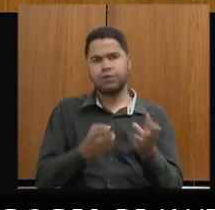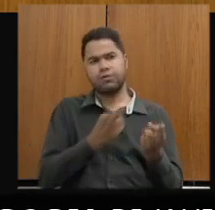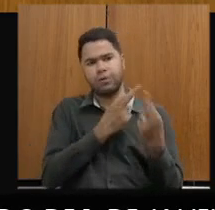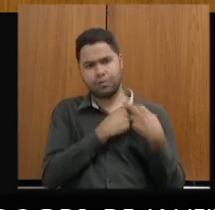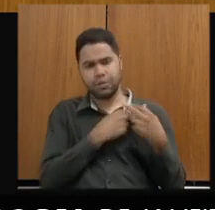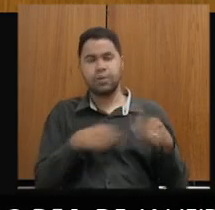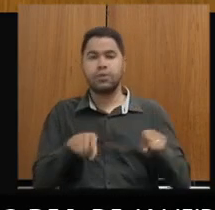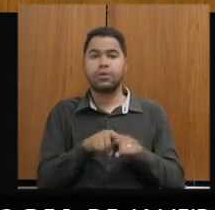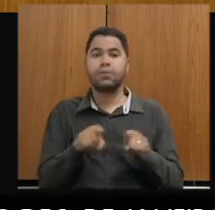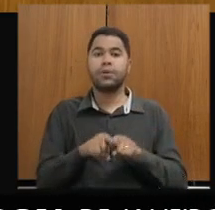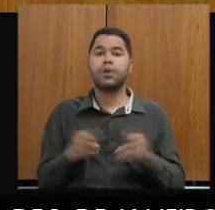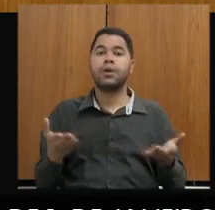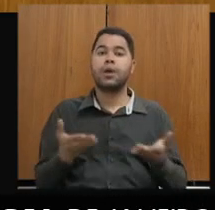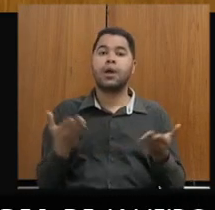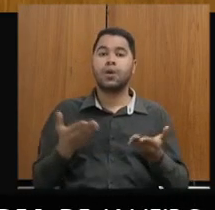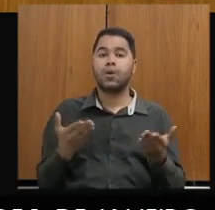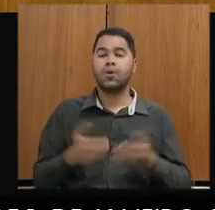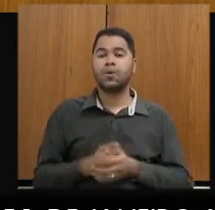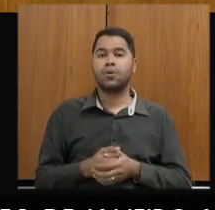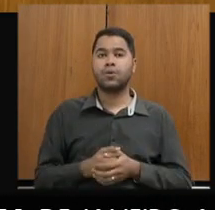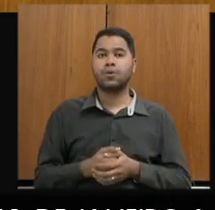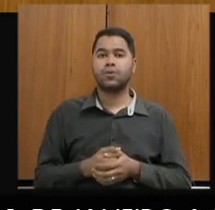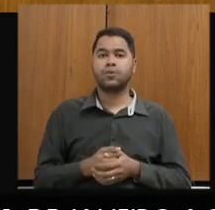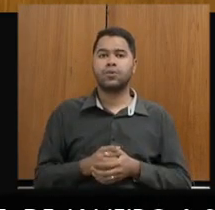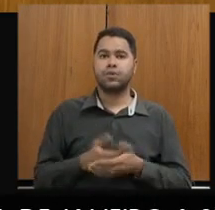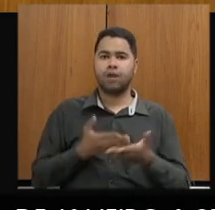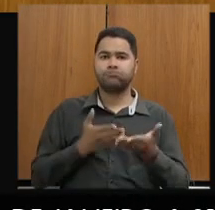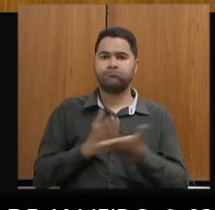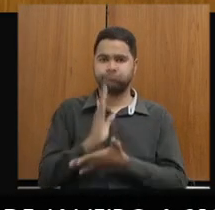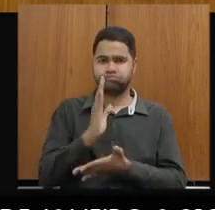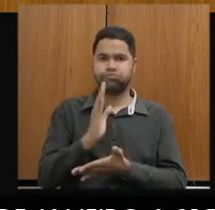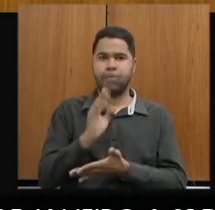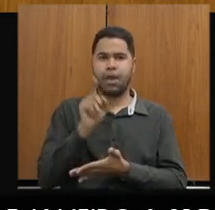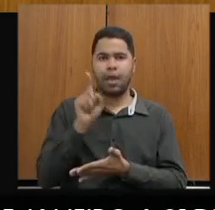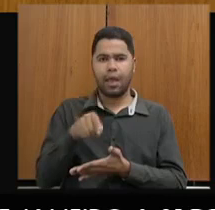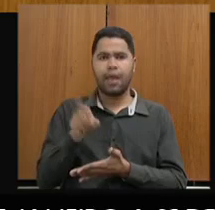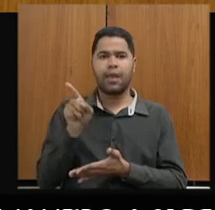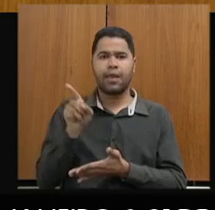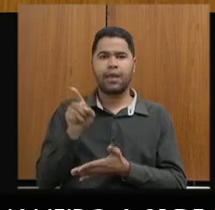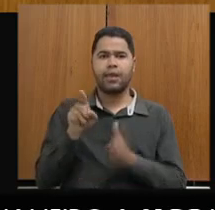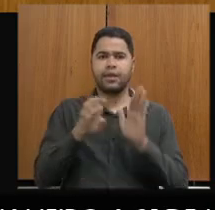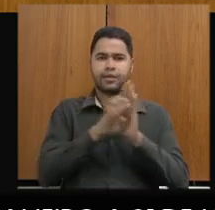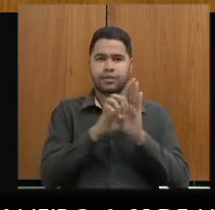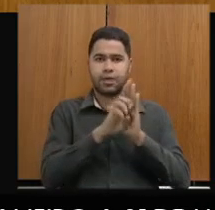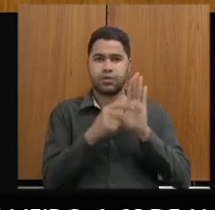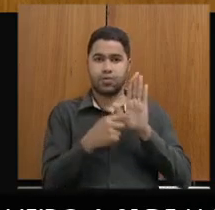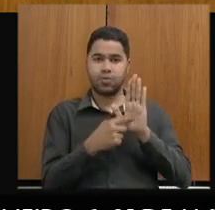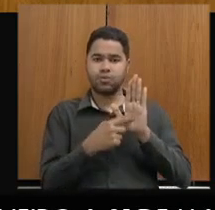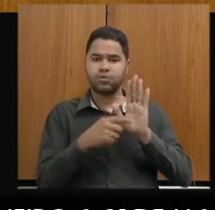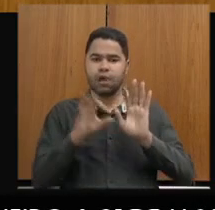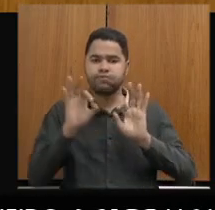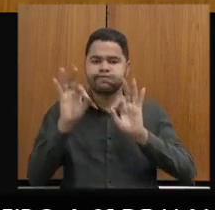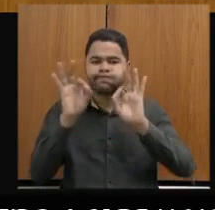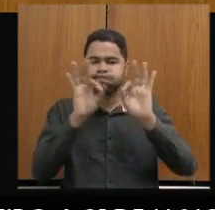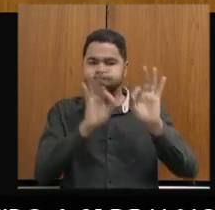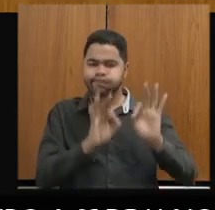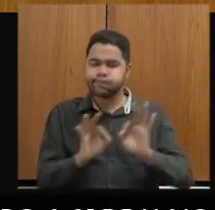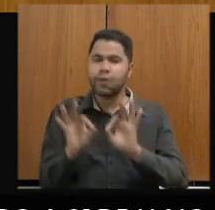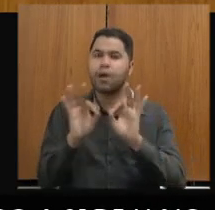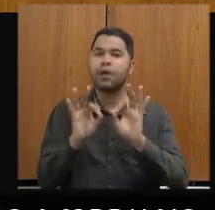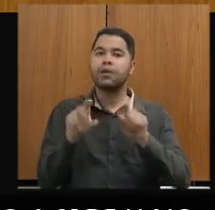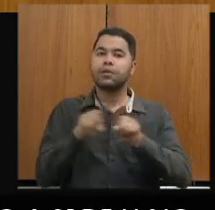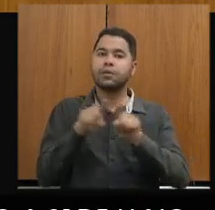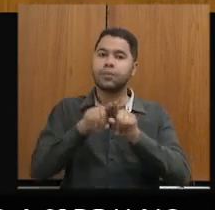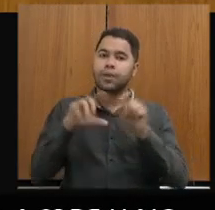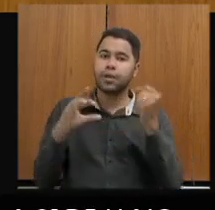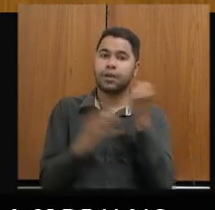né nós tivemos agora aprovado aqui o estatuto né que ele dá uma ajustada né e vai dar uma